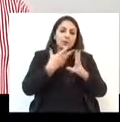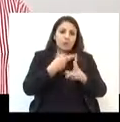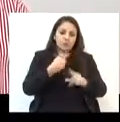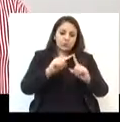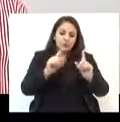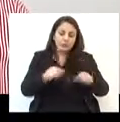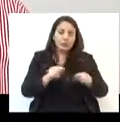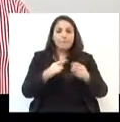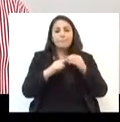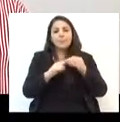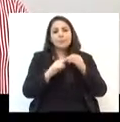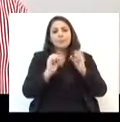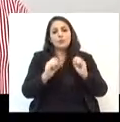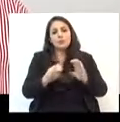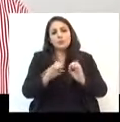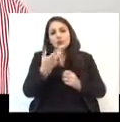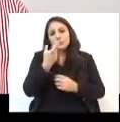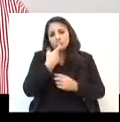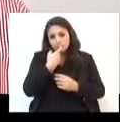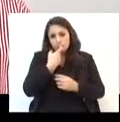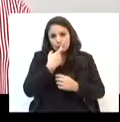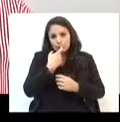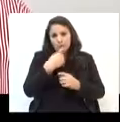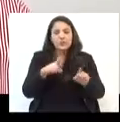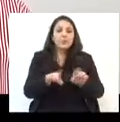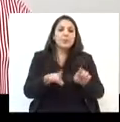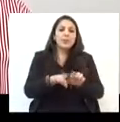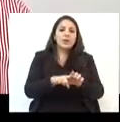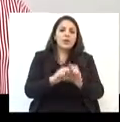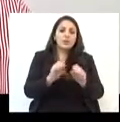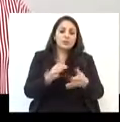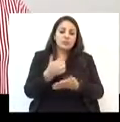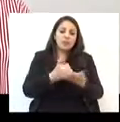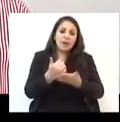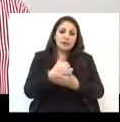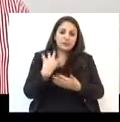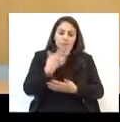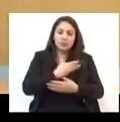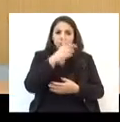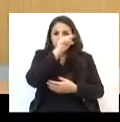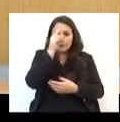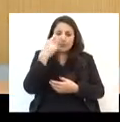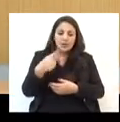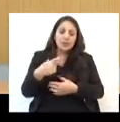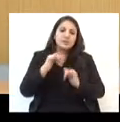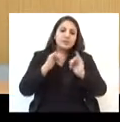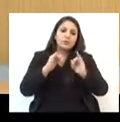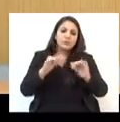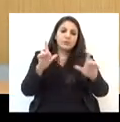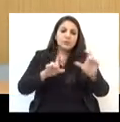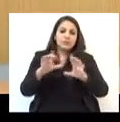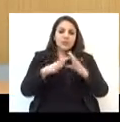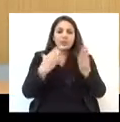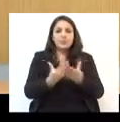todos, principalmente à educação infantil, à educação básica do nosso município. E esta edição do